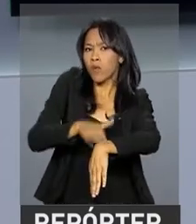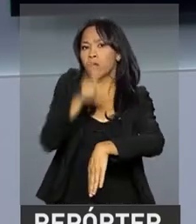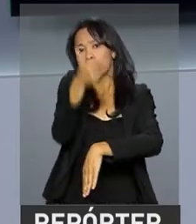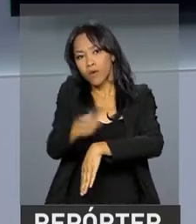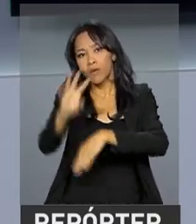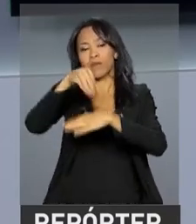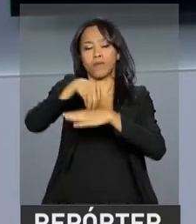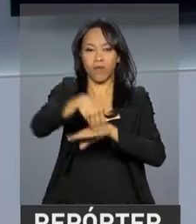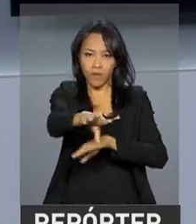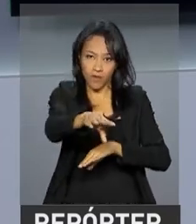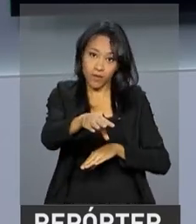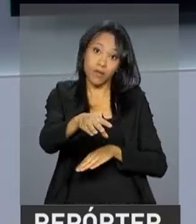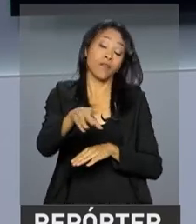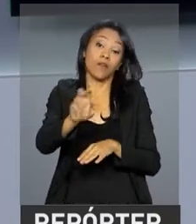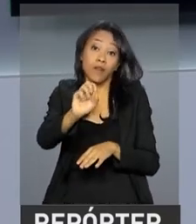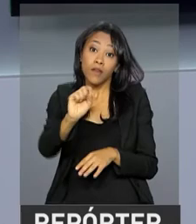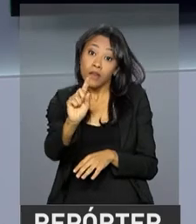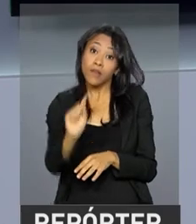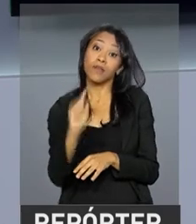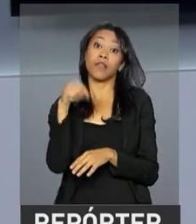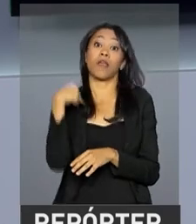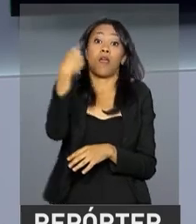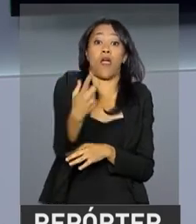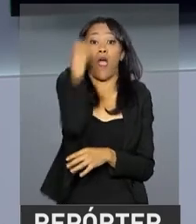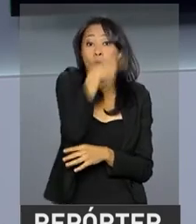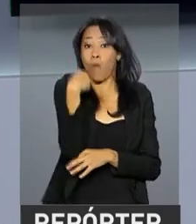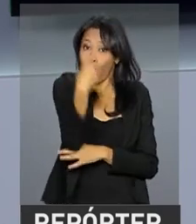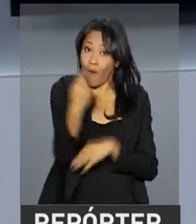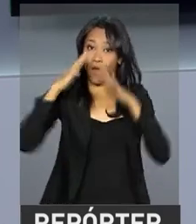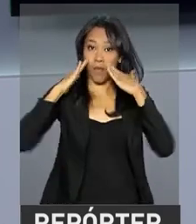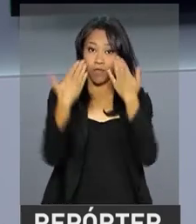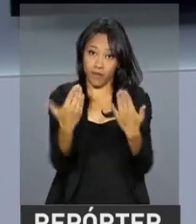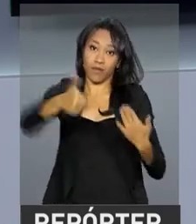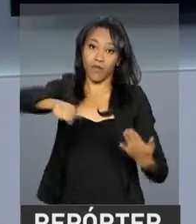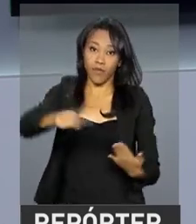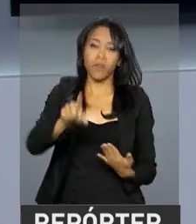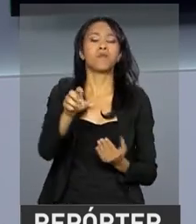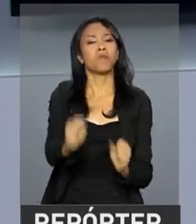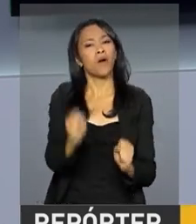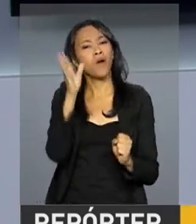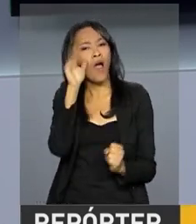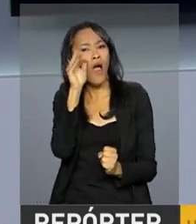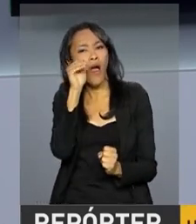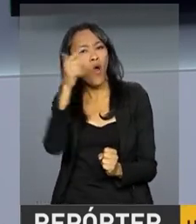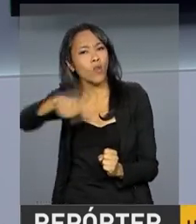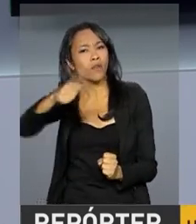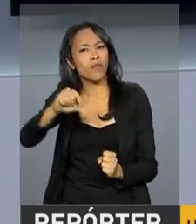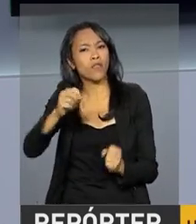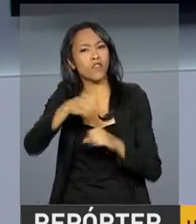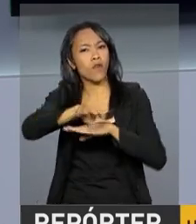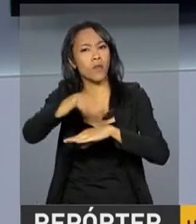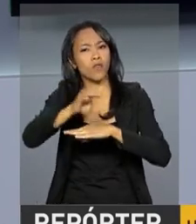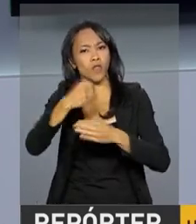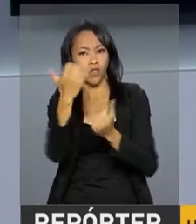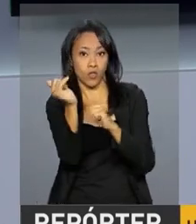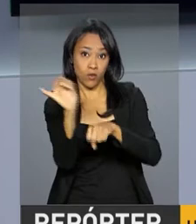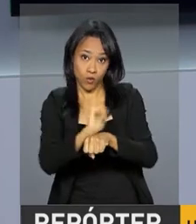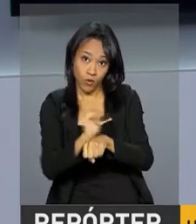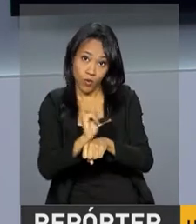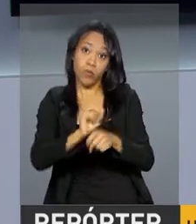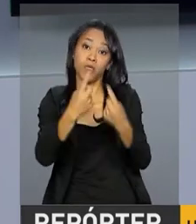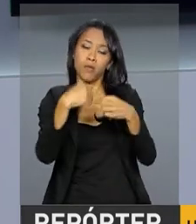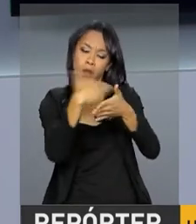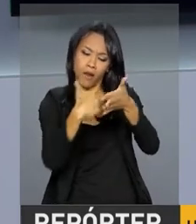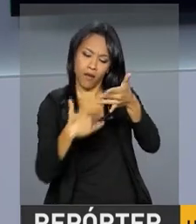com outras informações ou em uma hora na nossa próxima edição. Você pode rever as reportagens no YouTube e toda a programação também